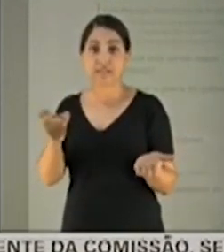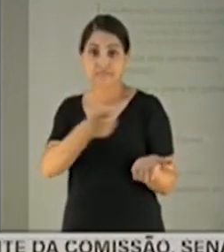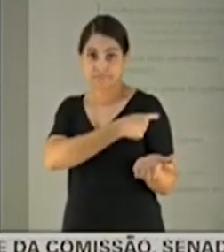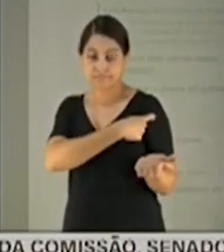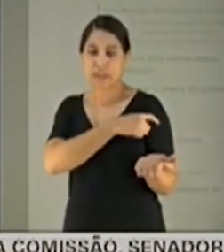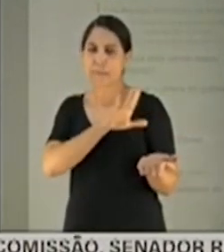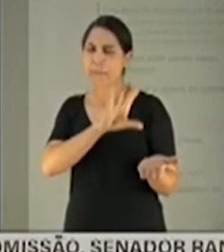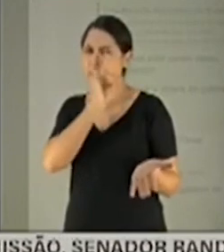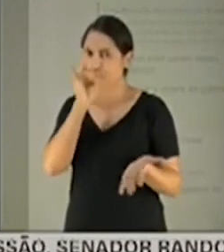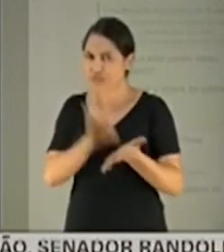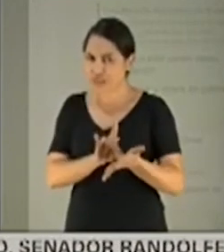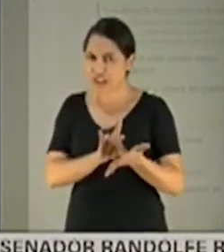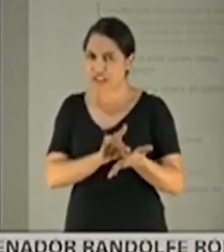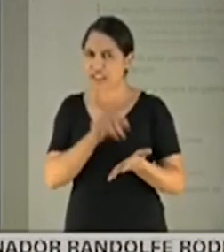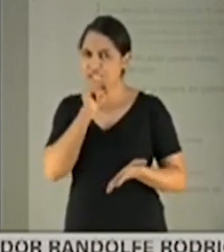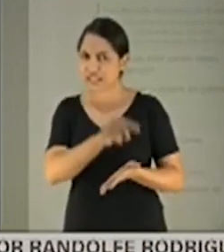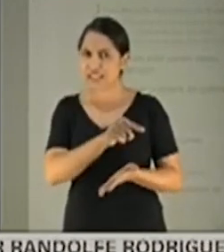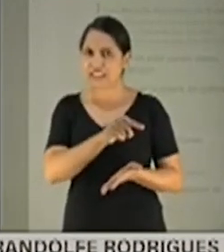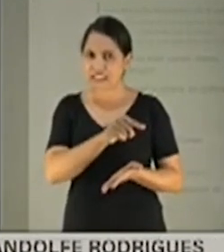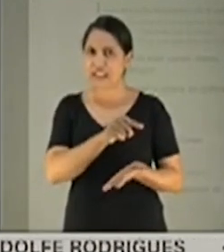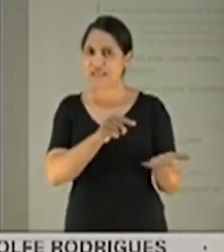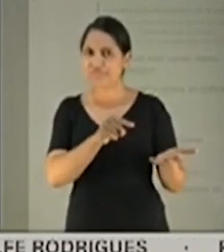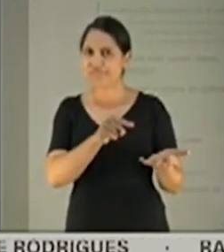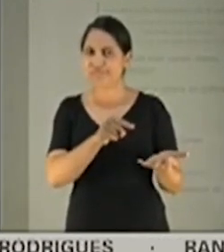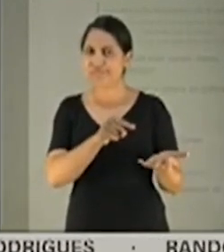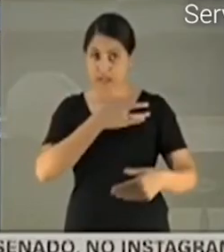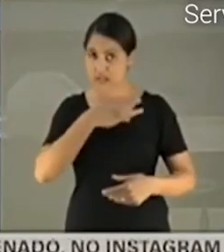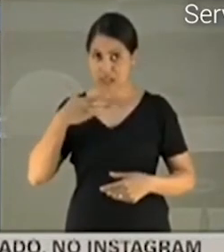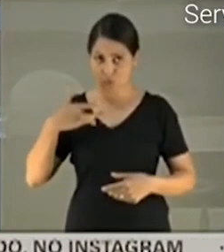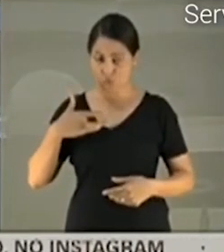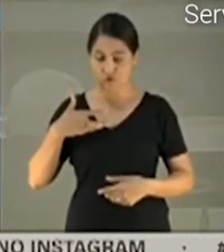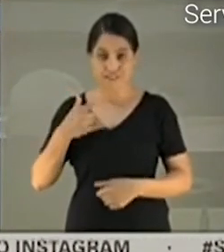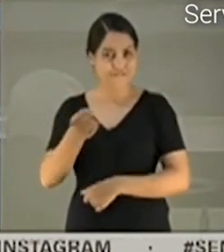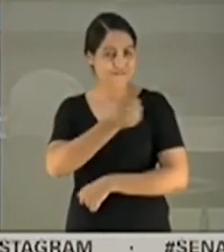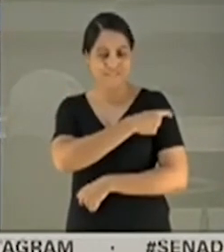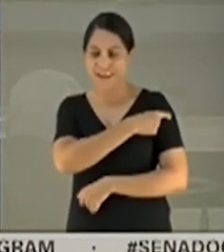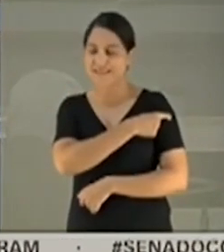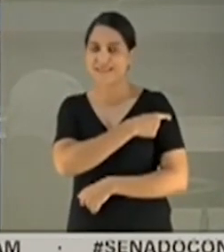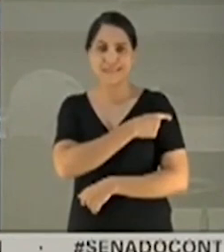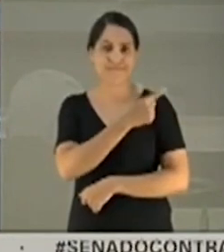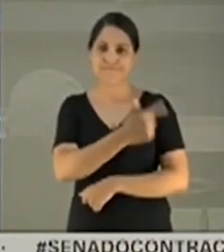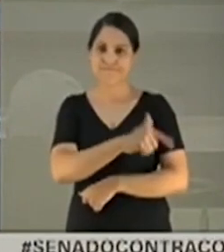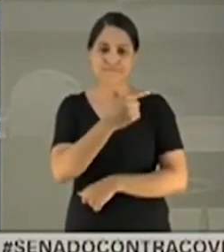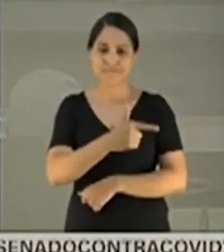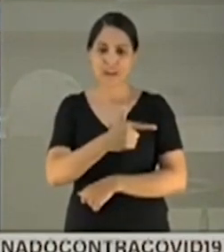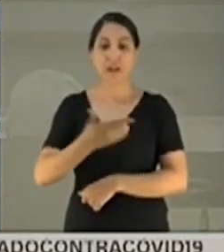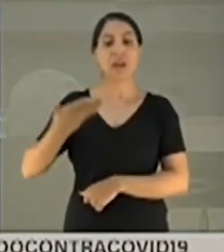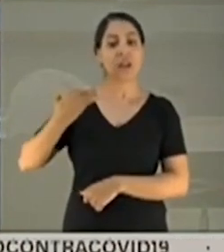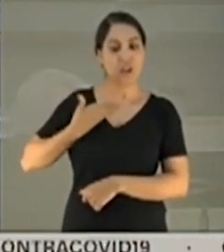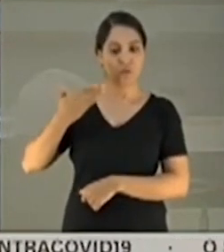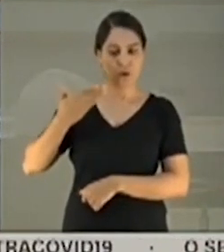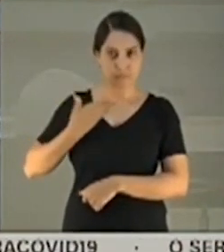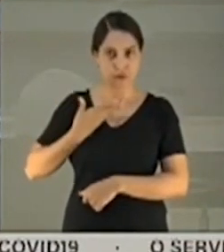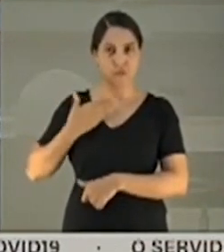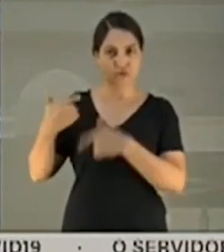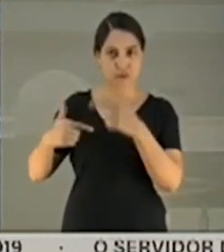Só que na invoice já não é 4 milhões. É um quantitativo bem menor. E um colega de trabalho, Rodrigo, servidor,